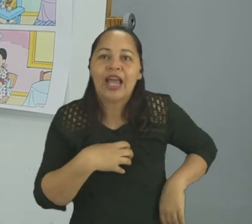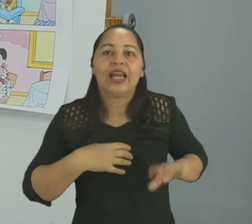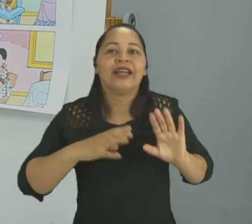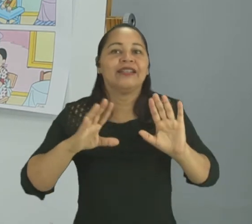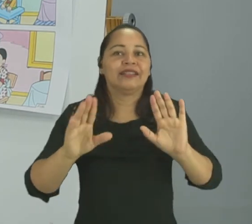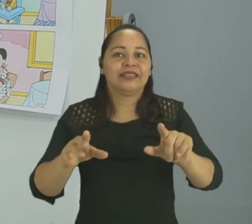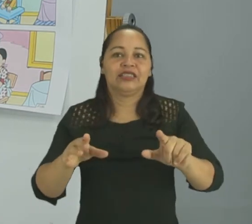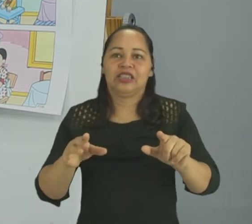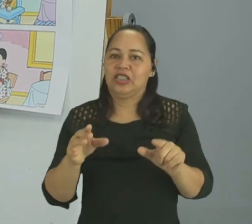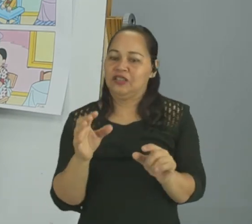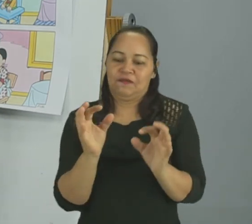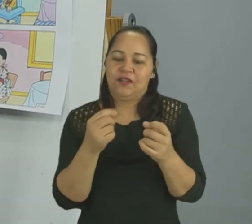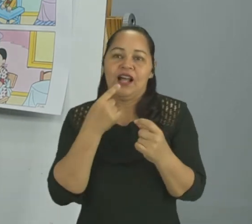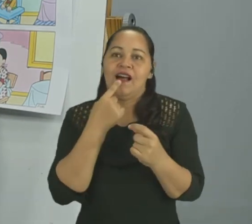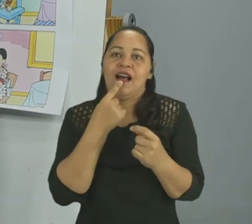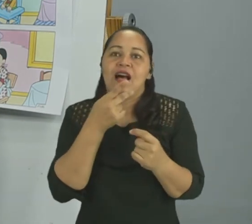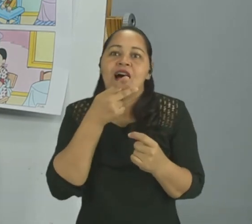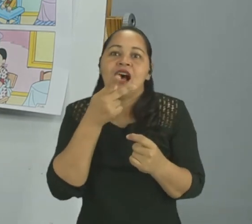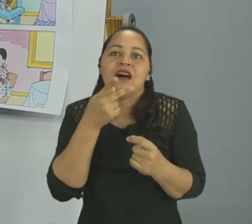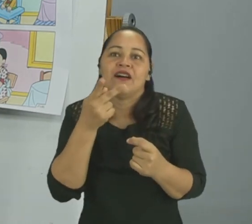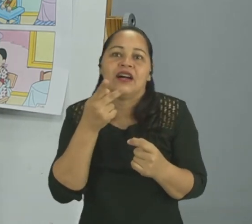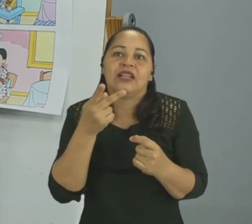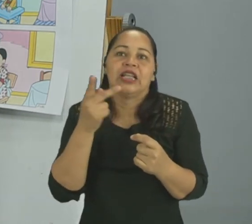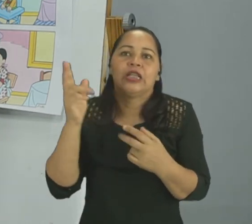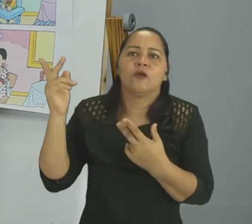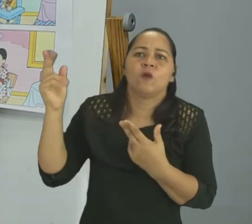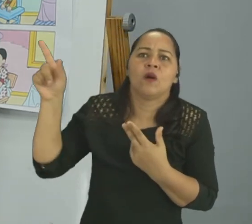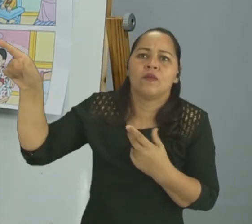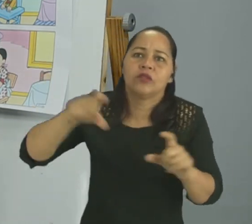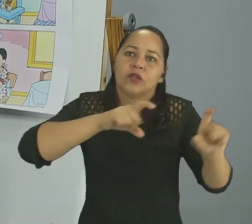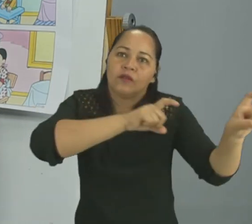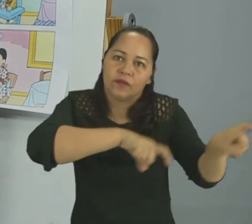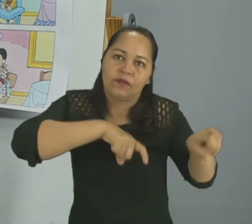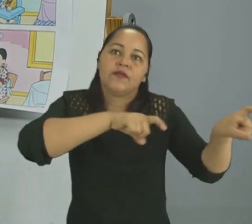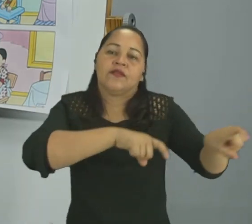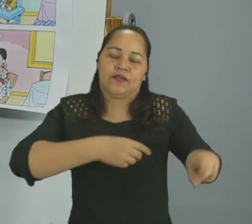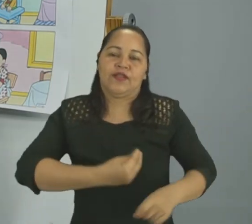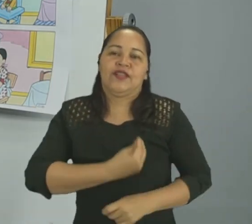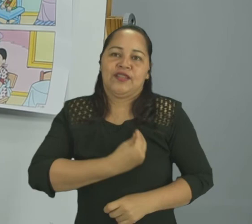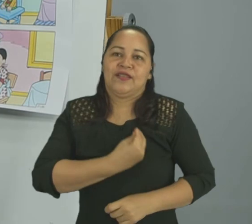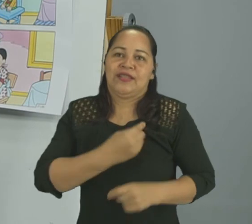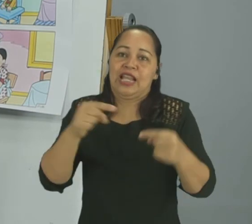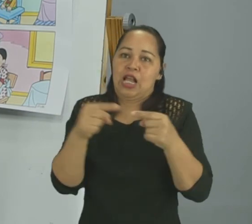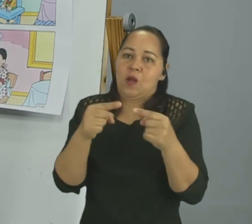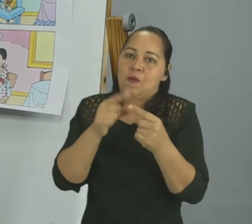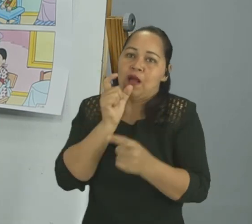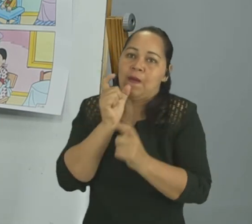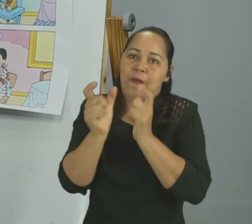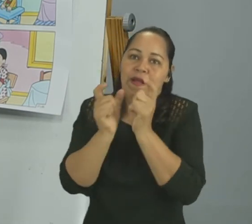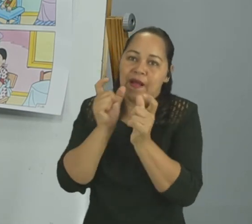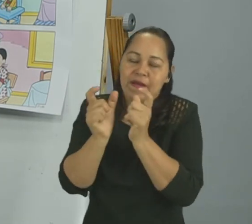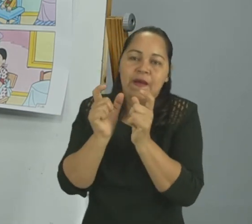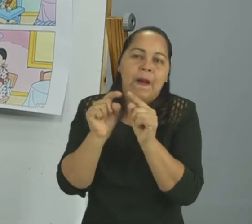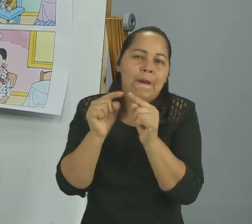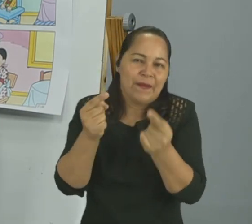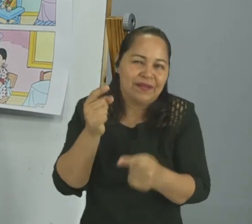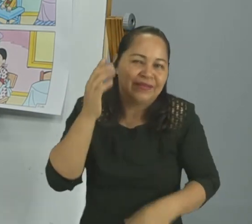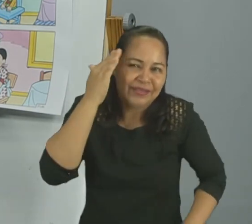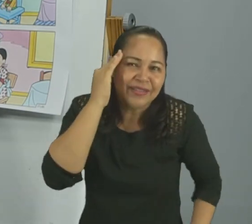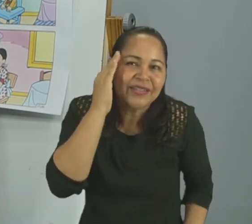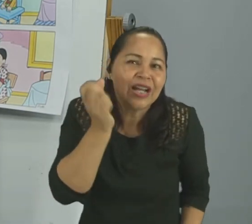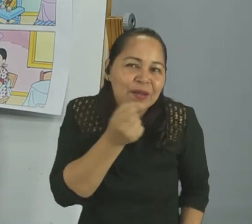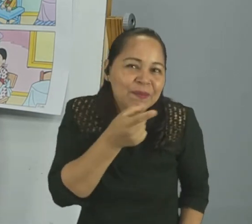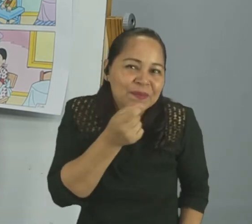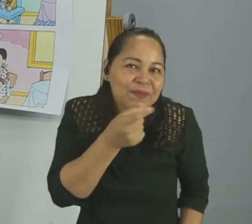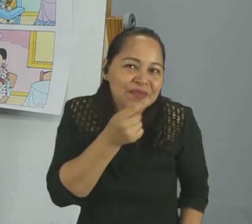a fala dele, que ele não falou certinho, né, porque ele fala lá como o pessoal lá do lugarzinho que ele mora, né? Mas